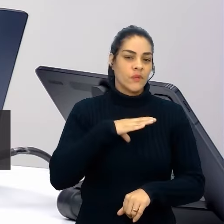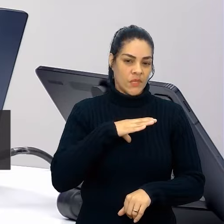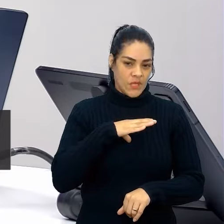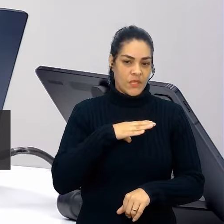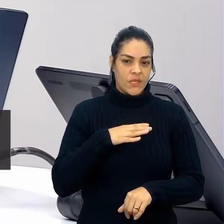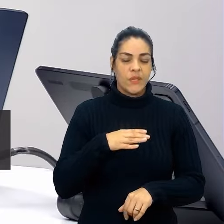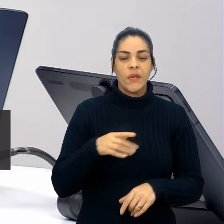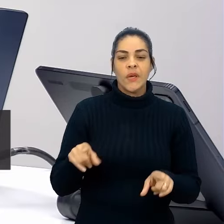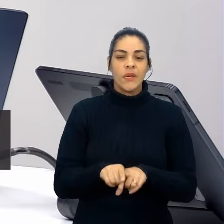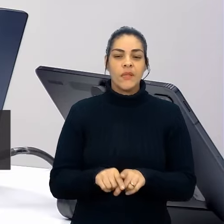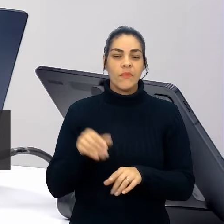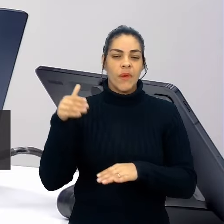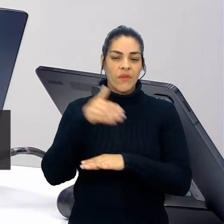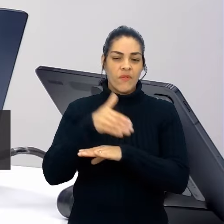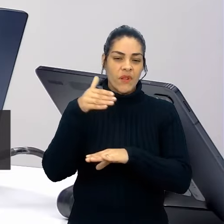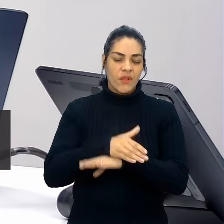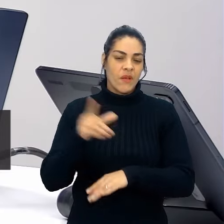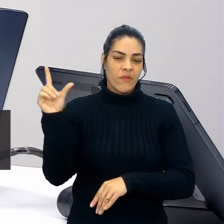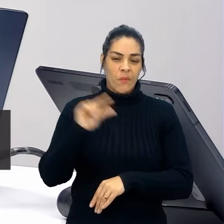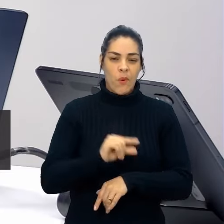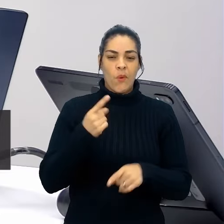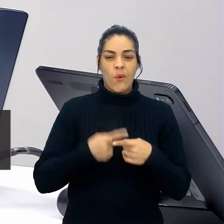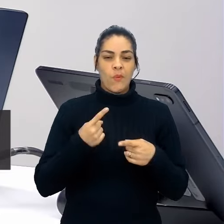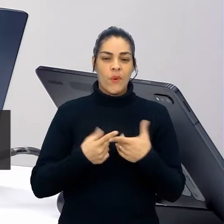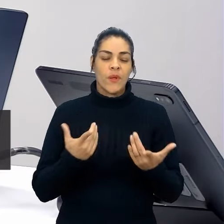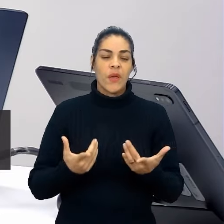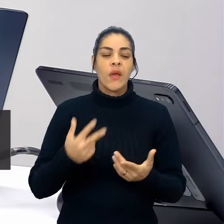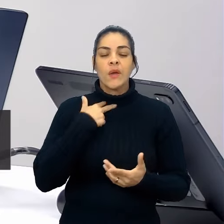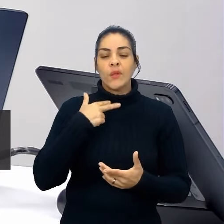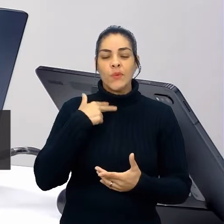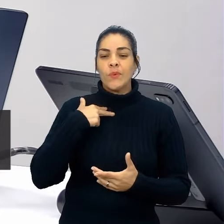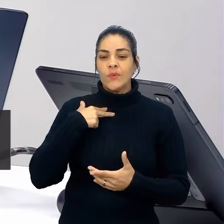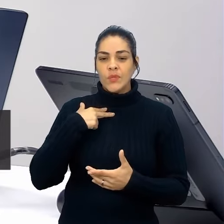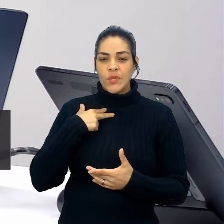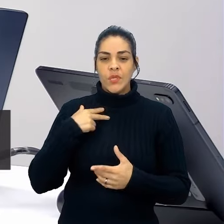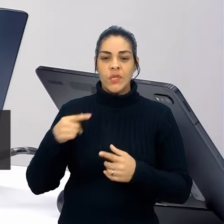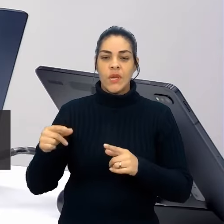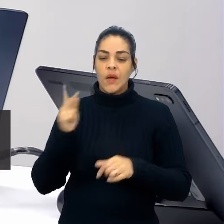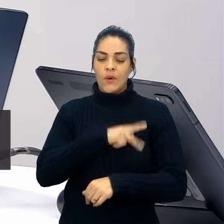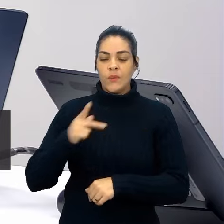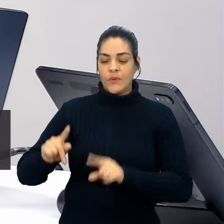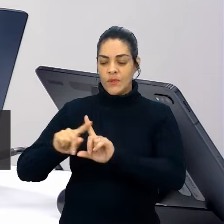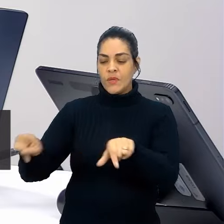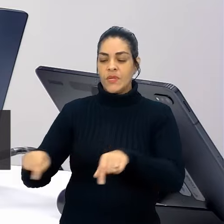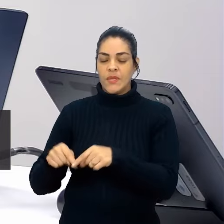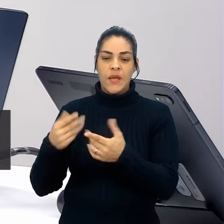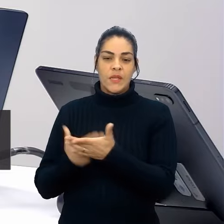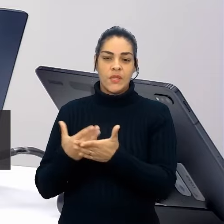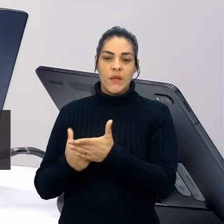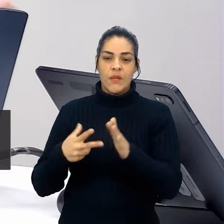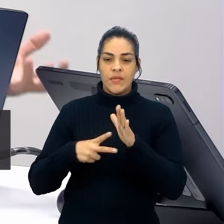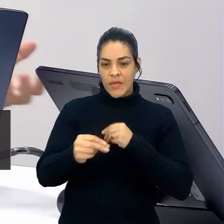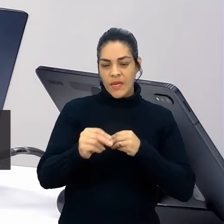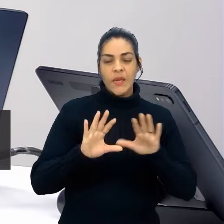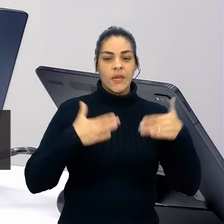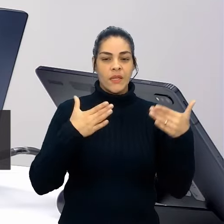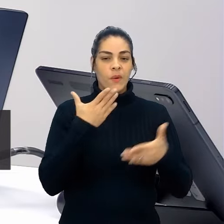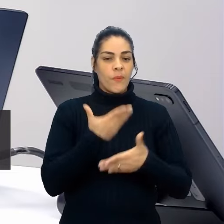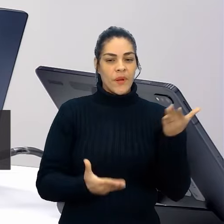pouco também, muita restrição ali para não tirar o professor da sala de aula, a gente perdeu esse contato com os outros